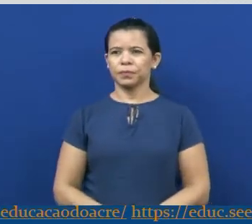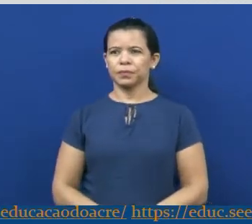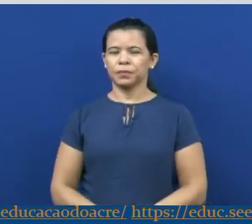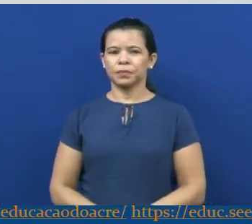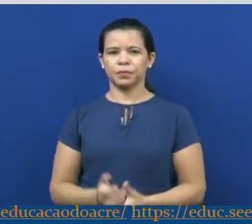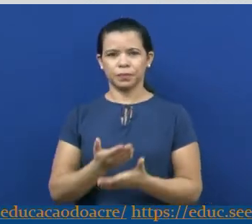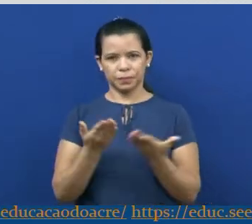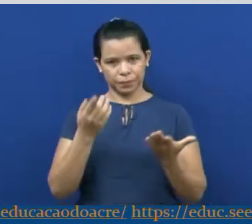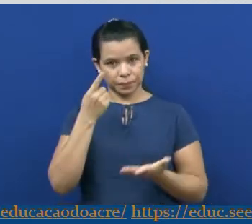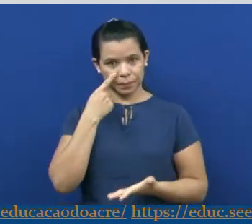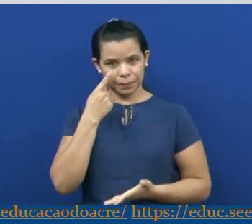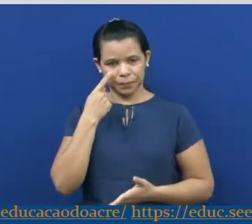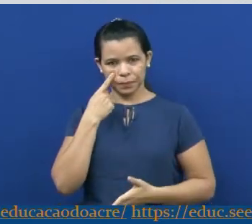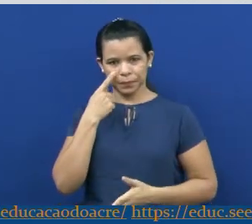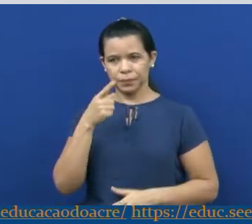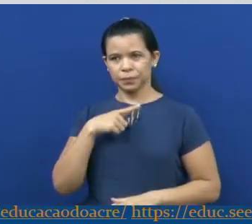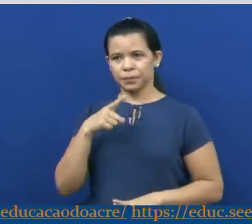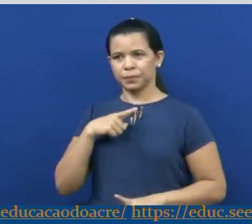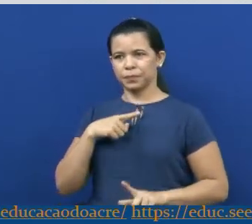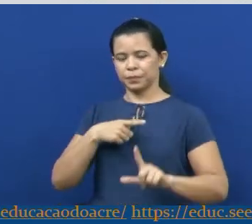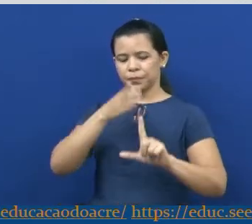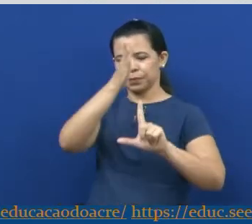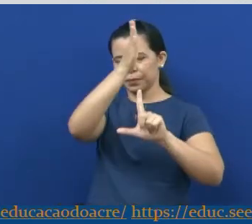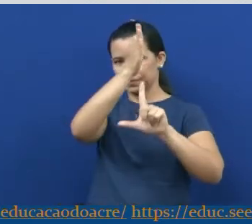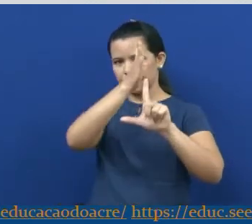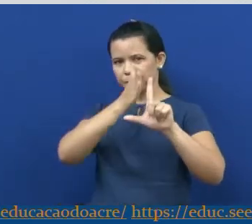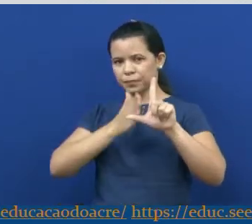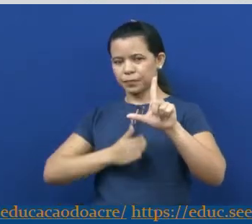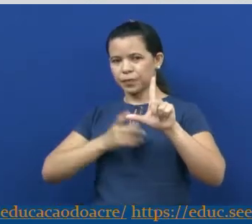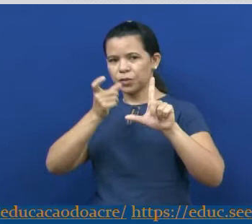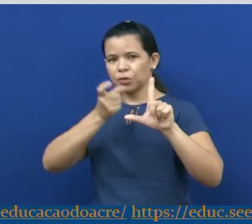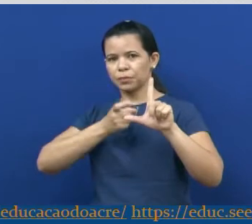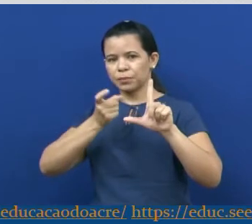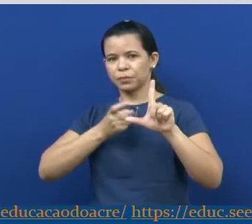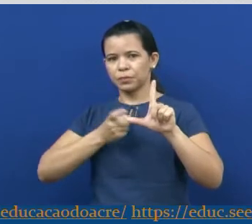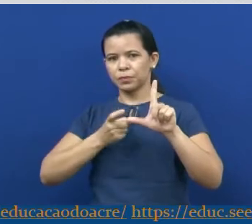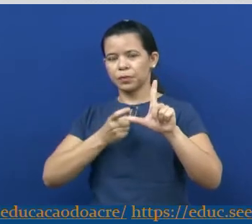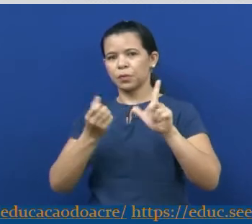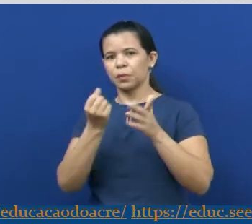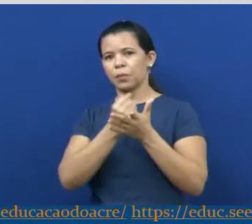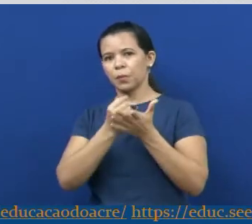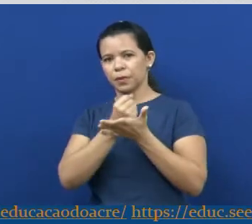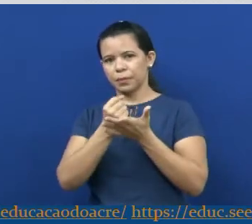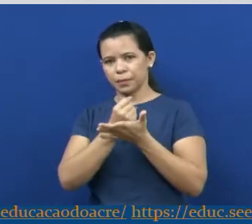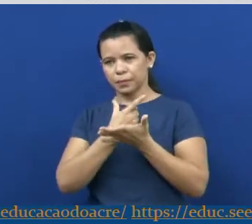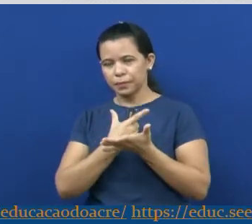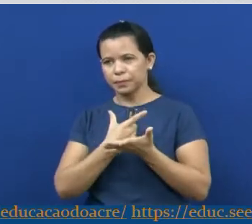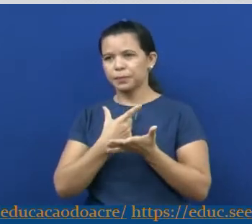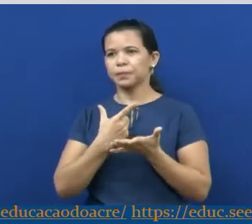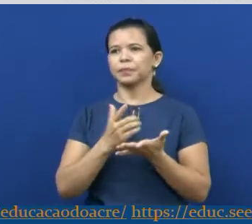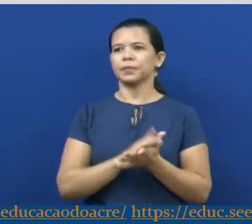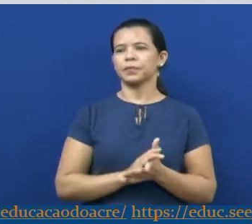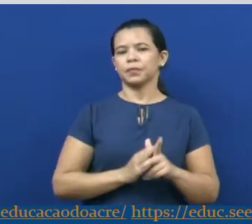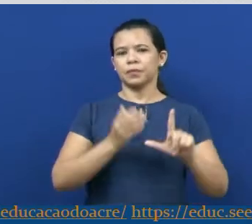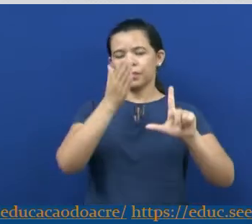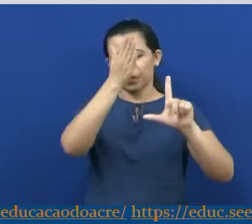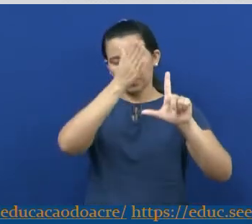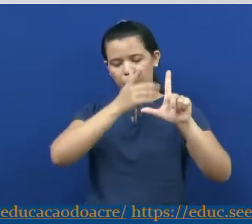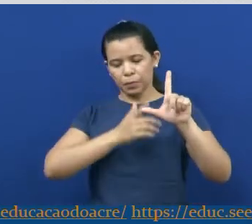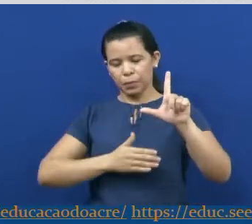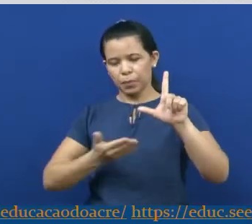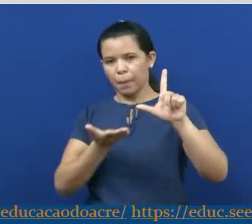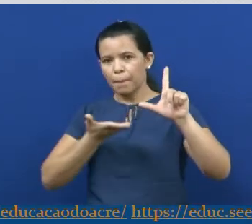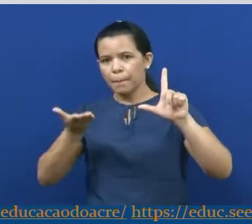Como podemos ver aí, temos no eixo X a dose, em escala logarítmica de uma base 10, você já